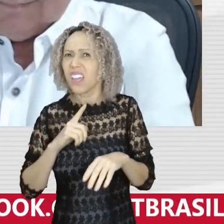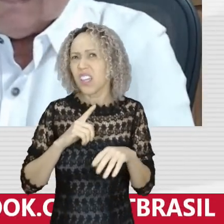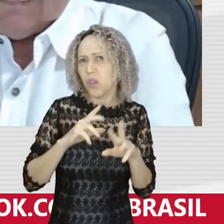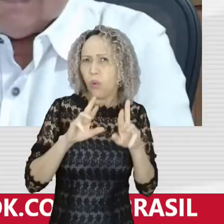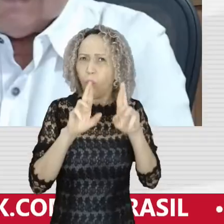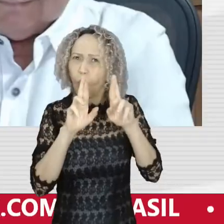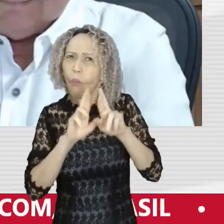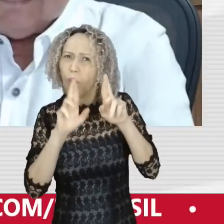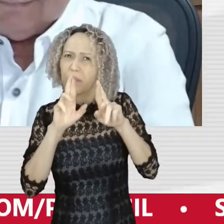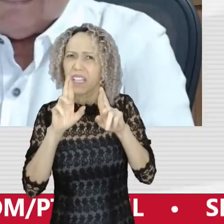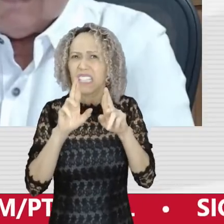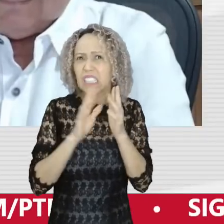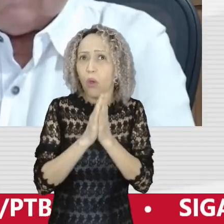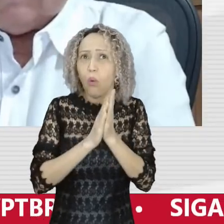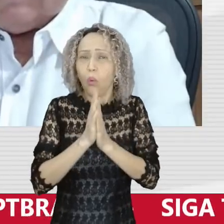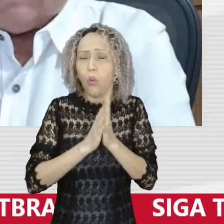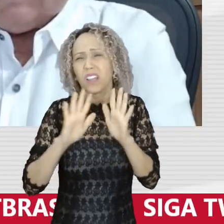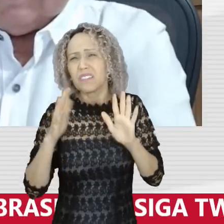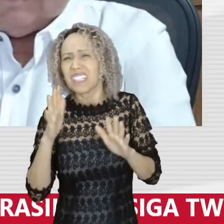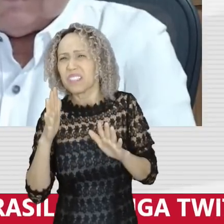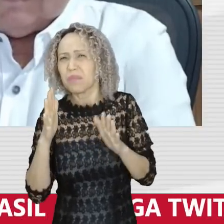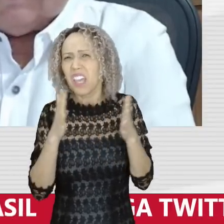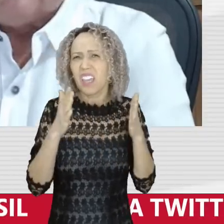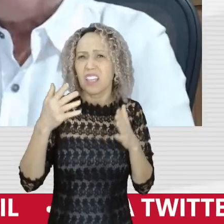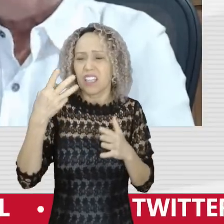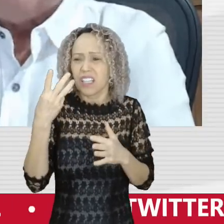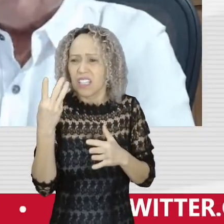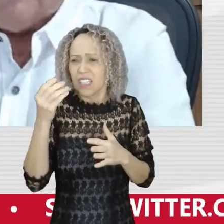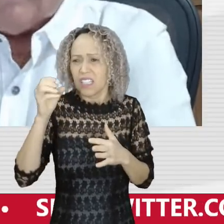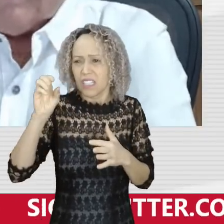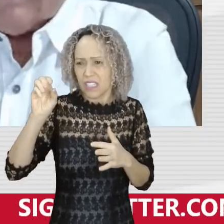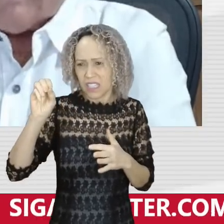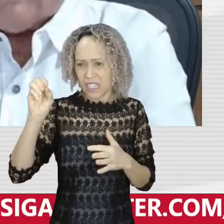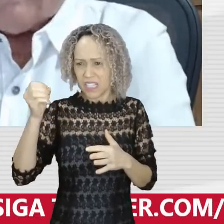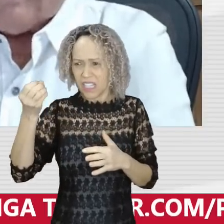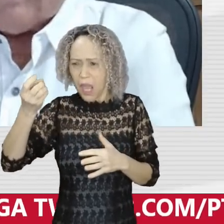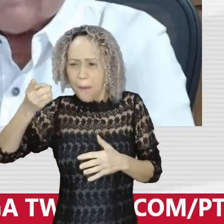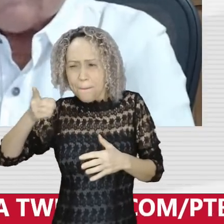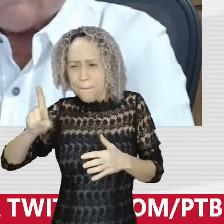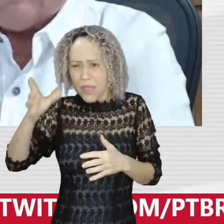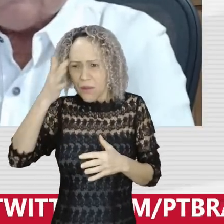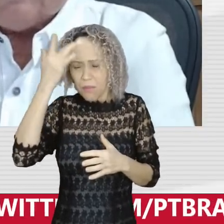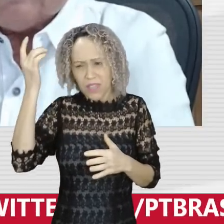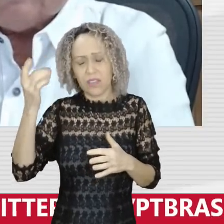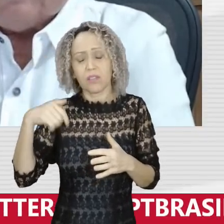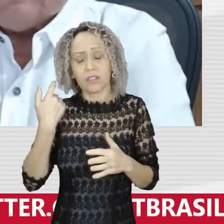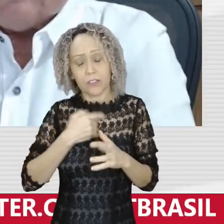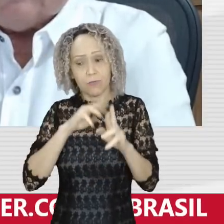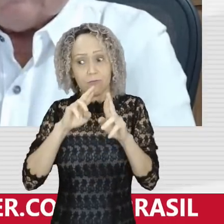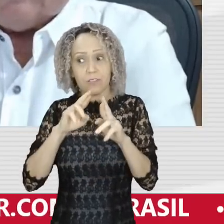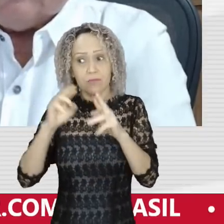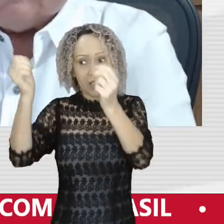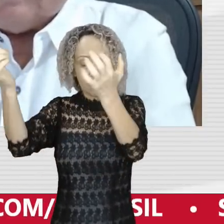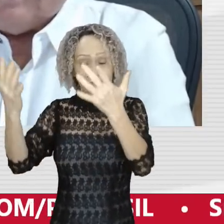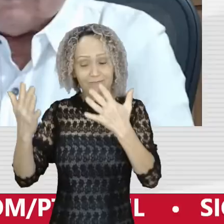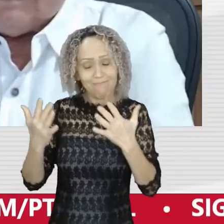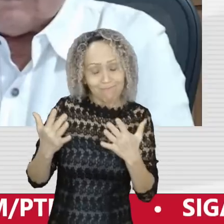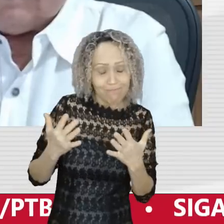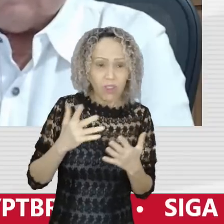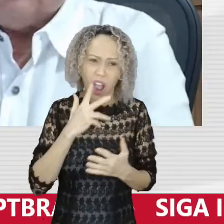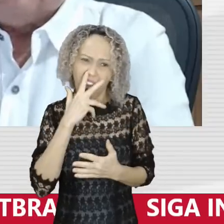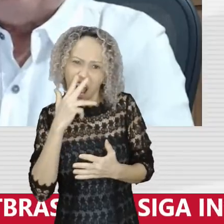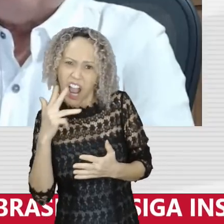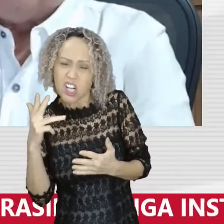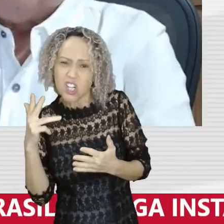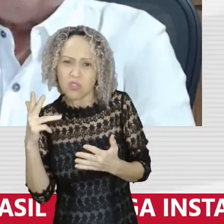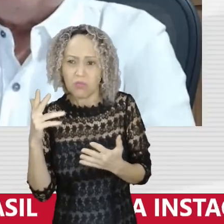bem grande aí, de 300 mil pessoas. Acho que essa situação está deixando as pessoas um pouco inseguras, então a gente